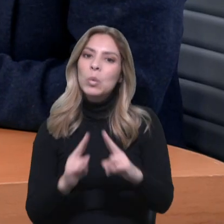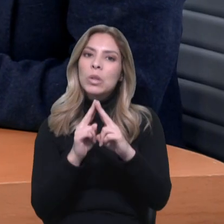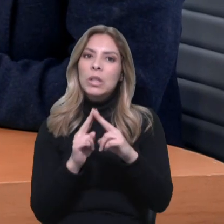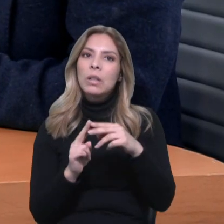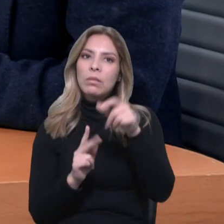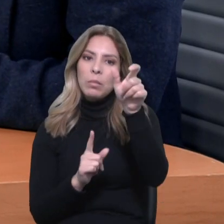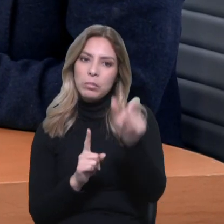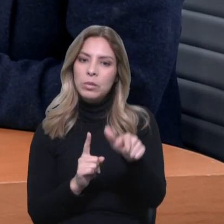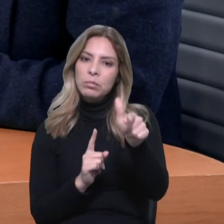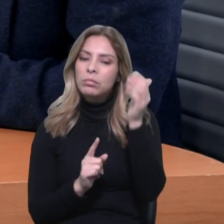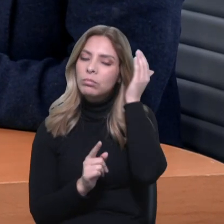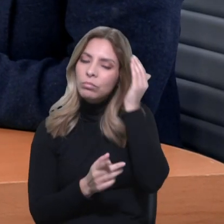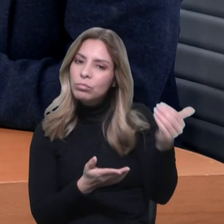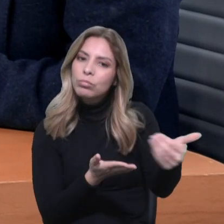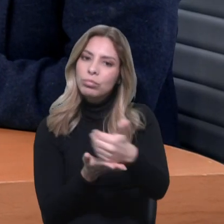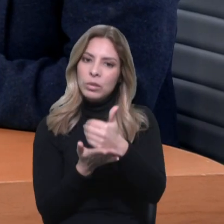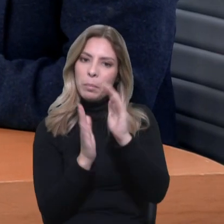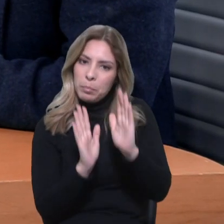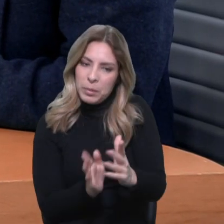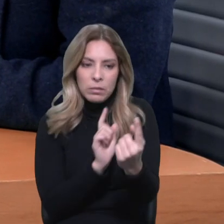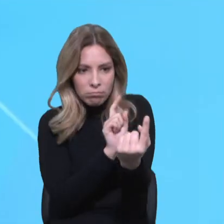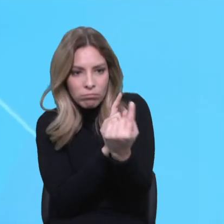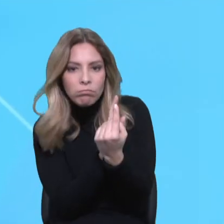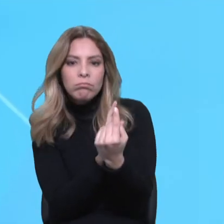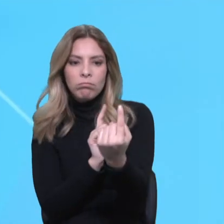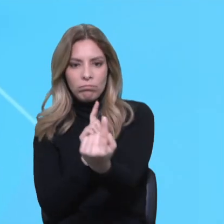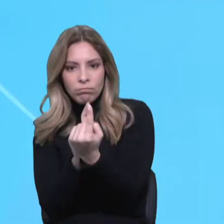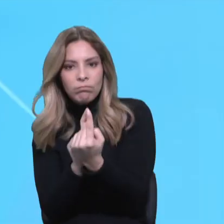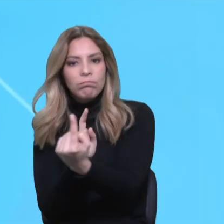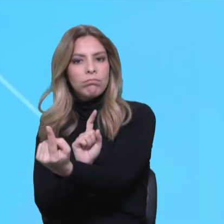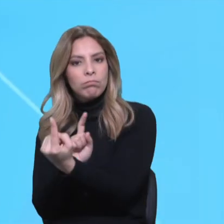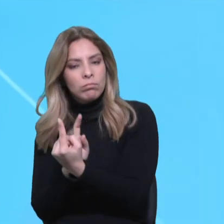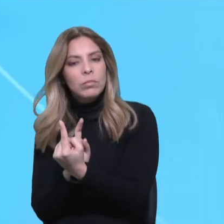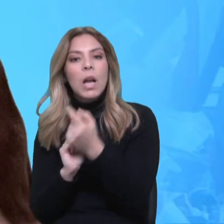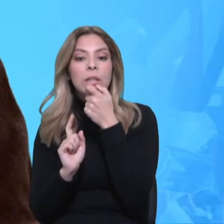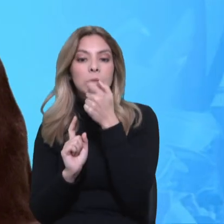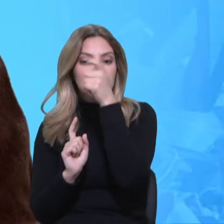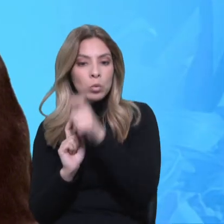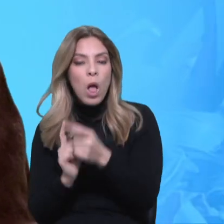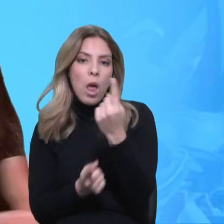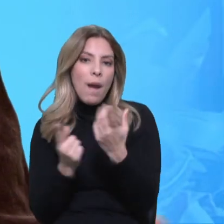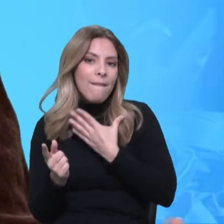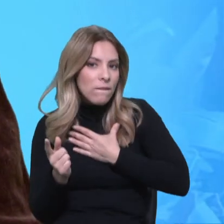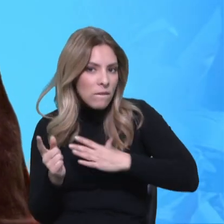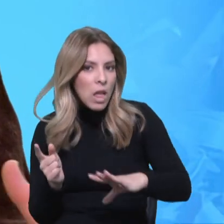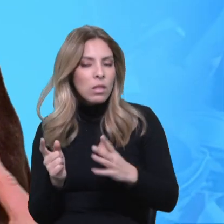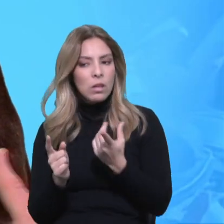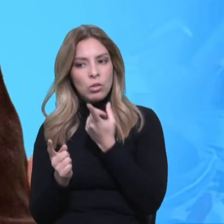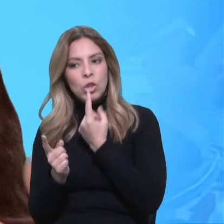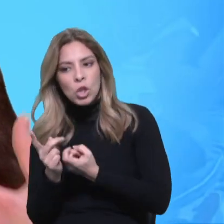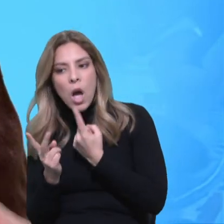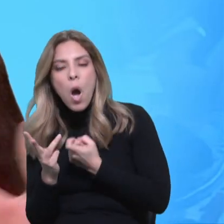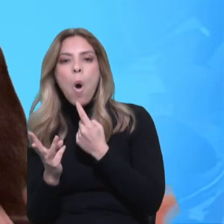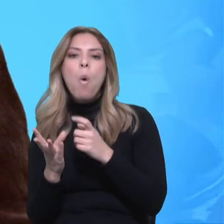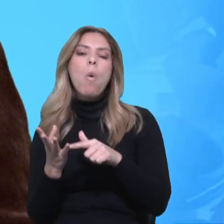de escuta, porque achamos que é importante, mais no final, se houver alguém que queira fazer questões ou